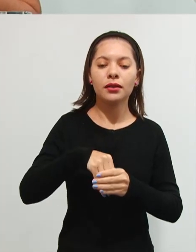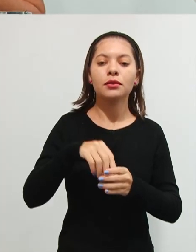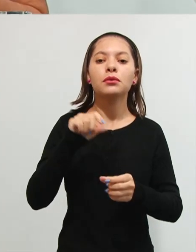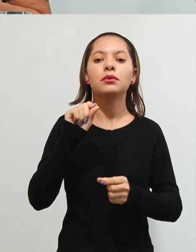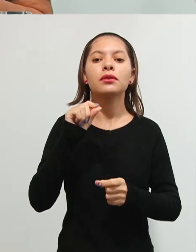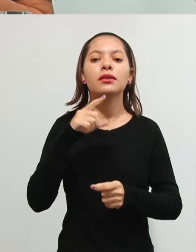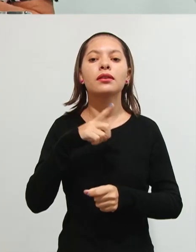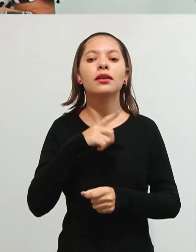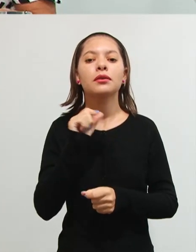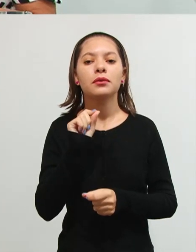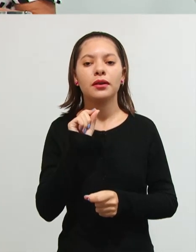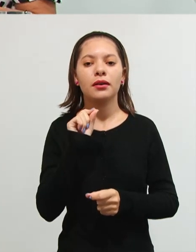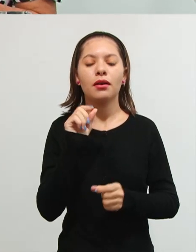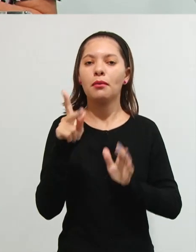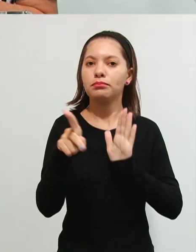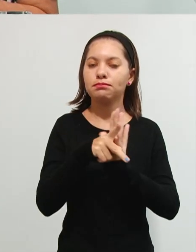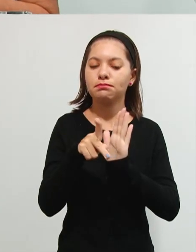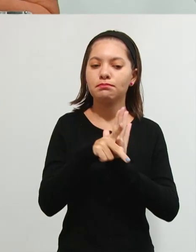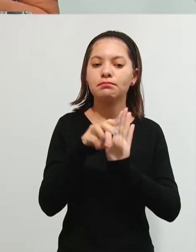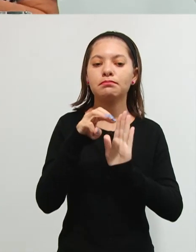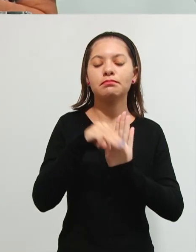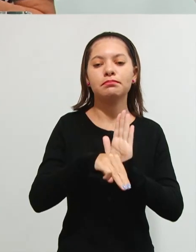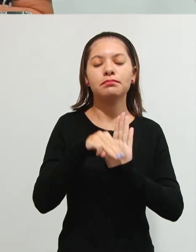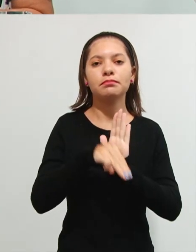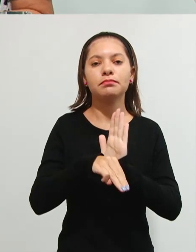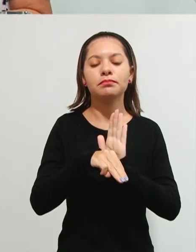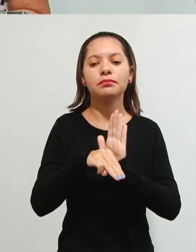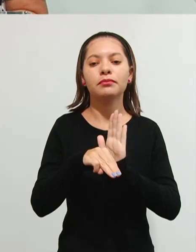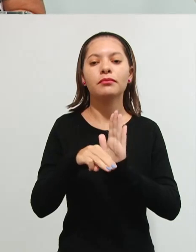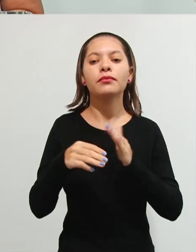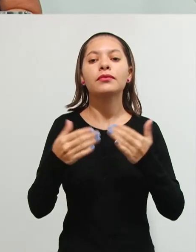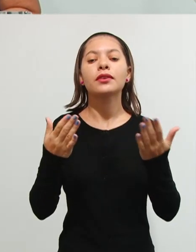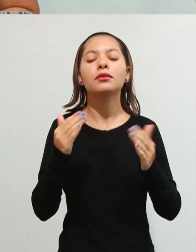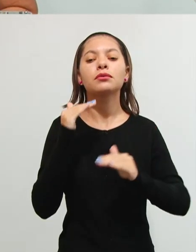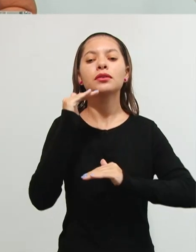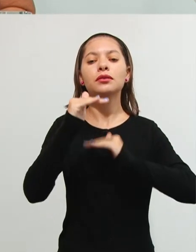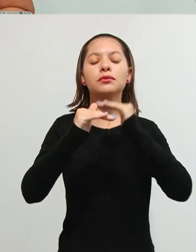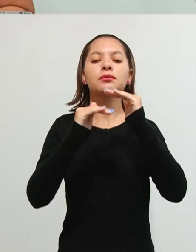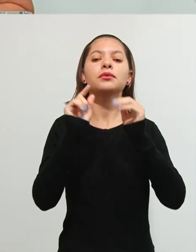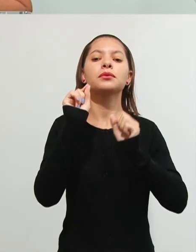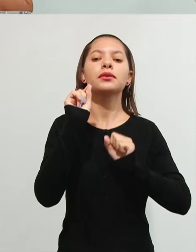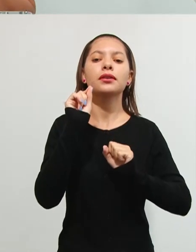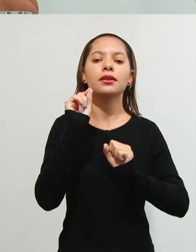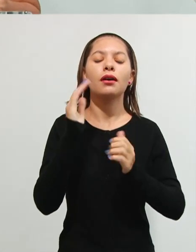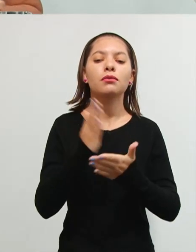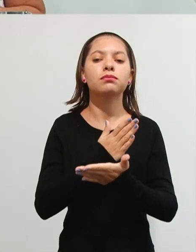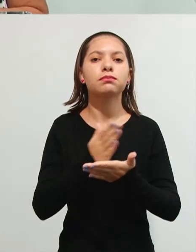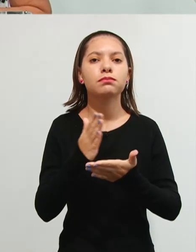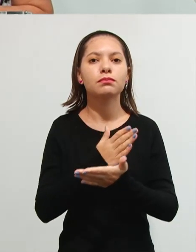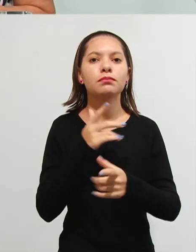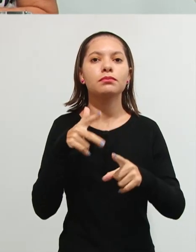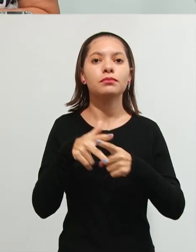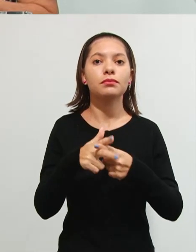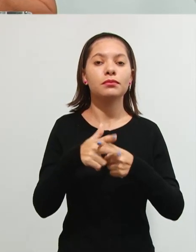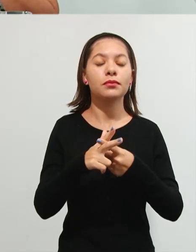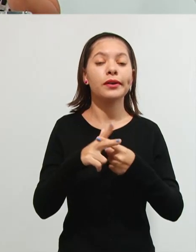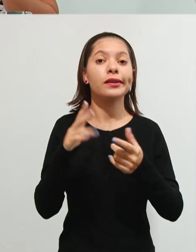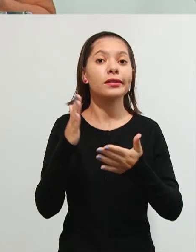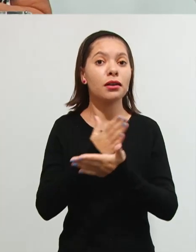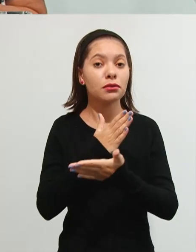tinha os seus próprios métodos. Com isso, ele desenvolveu algumas ferramentas,